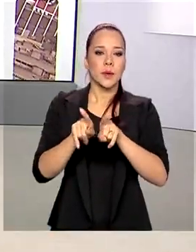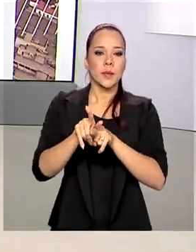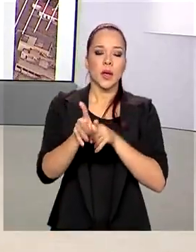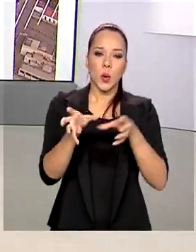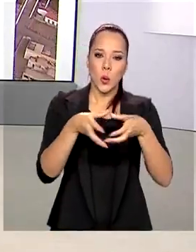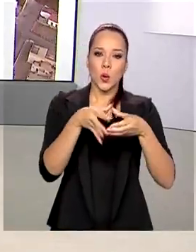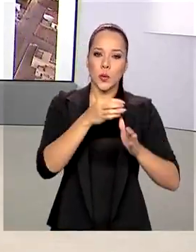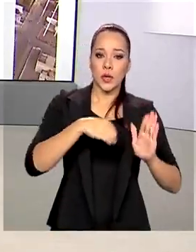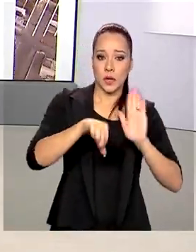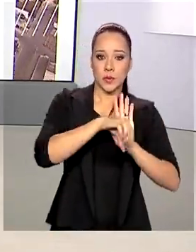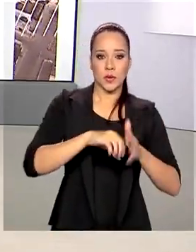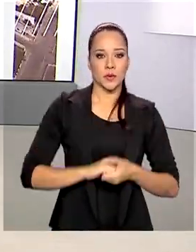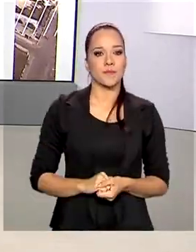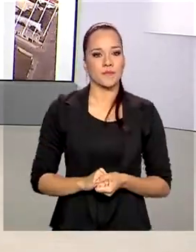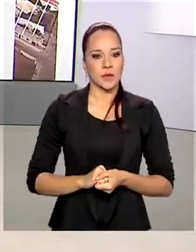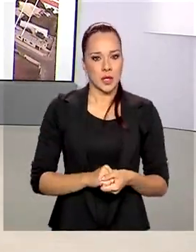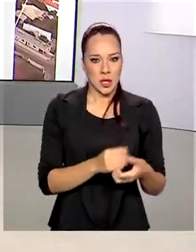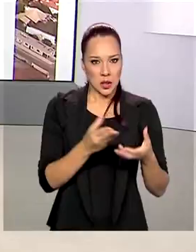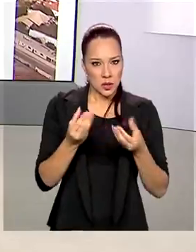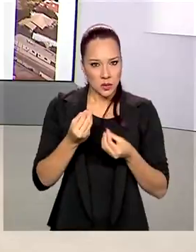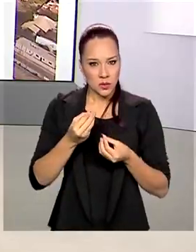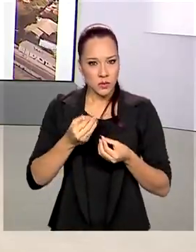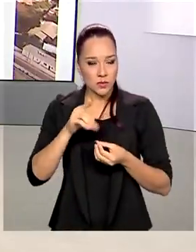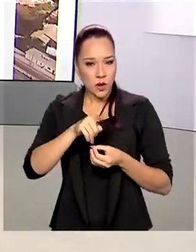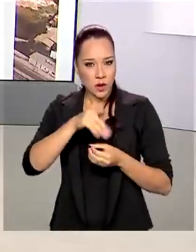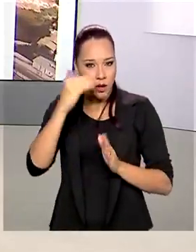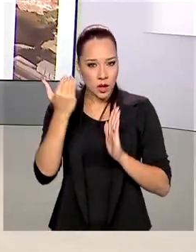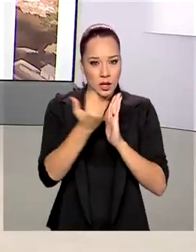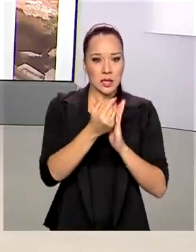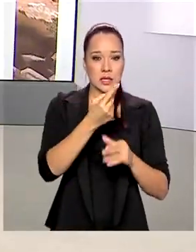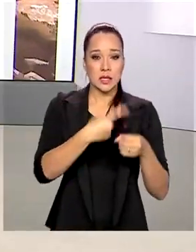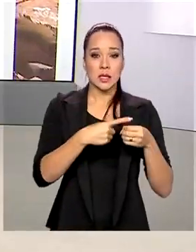criminosa. A maioria dos mandados foi cumprida na cidade de Redenção, no Pará.